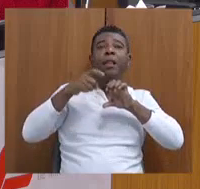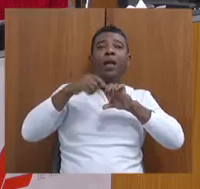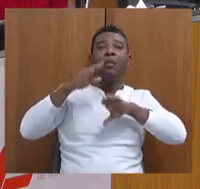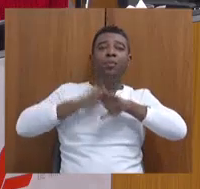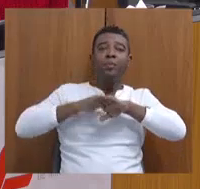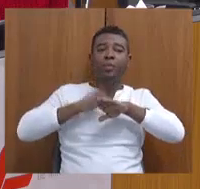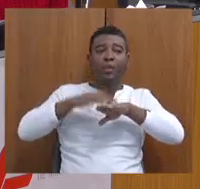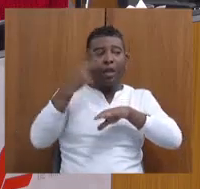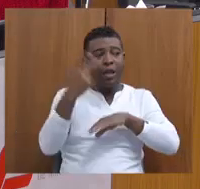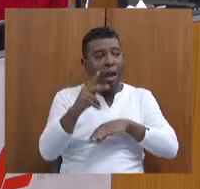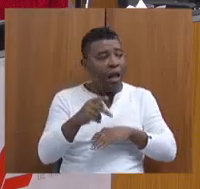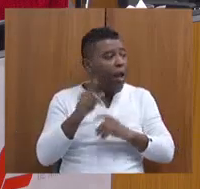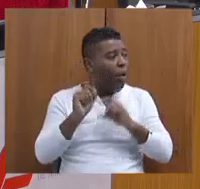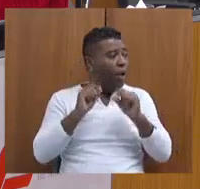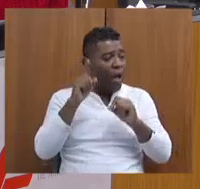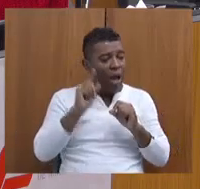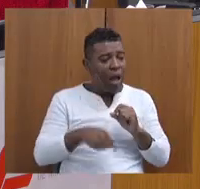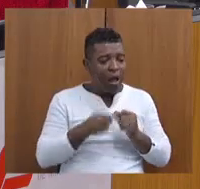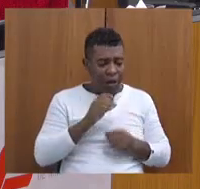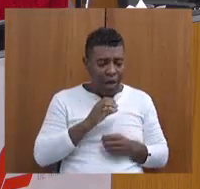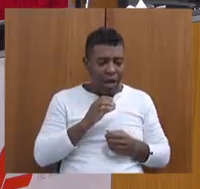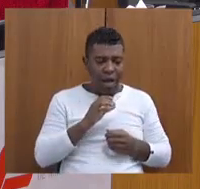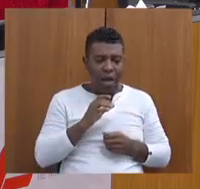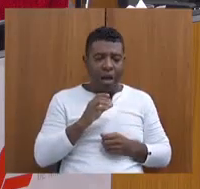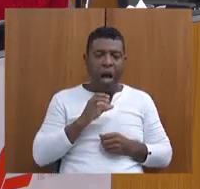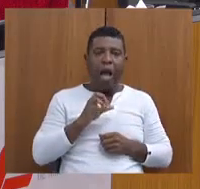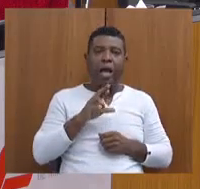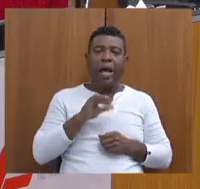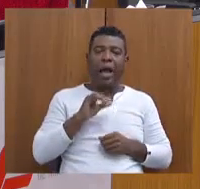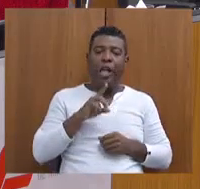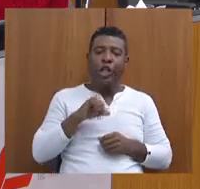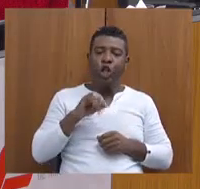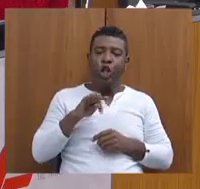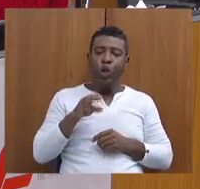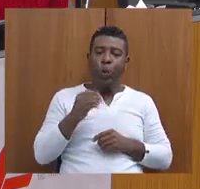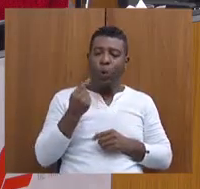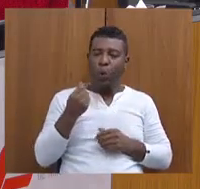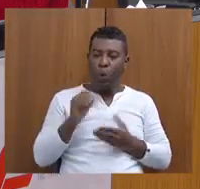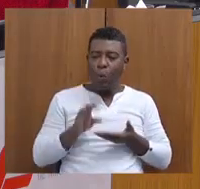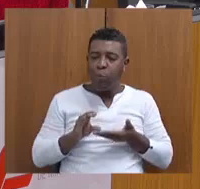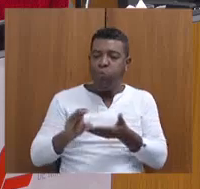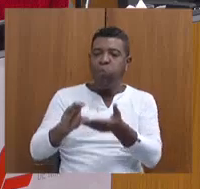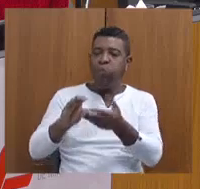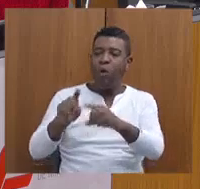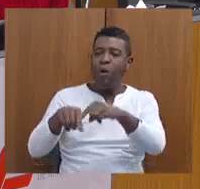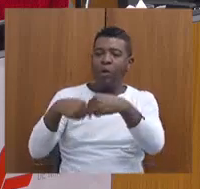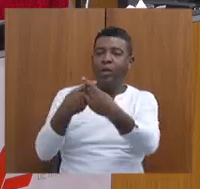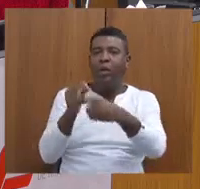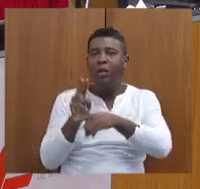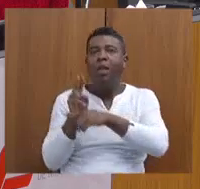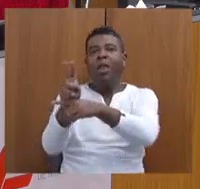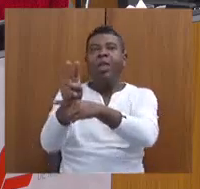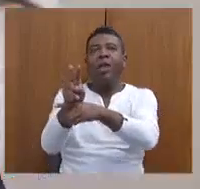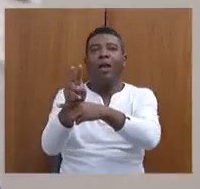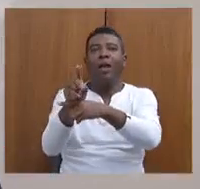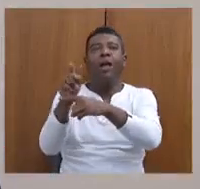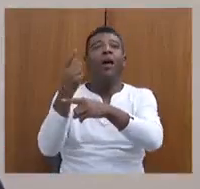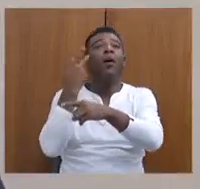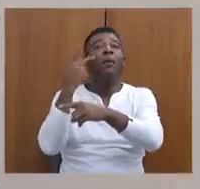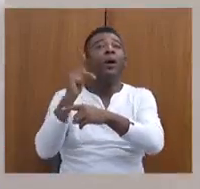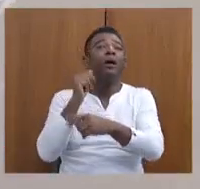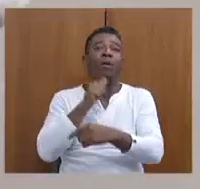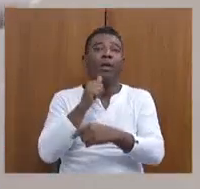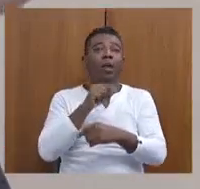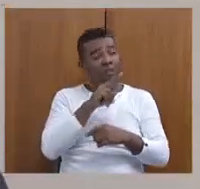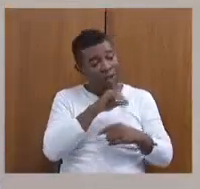esses com microcréditos para centenas de mulheres isso é a primeira fase vamos ter outras fases essas empresas